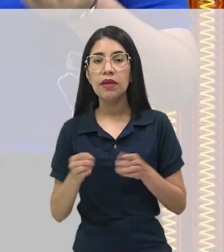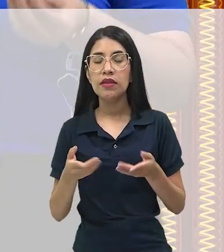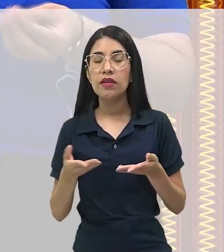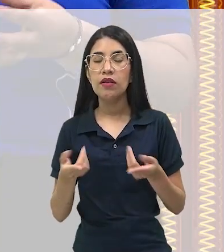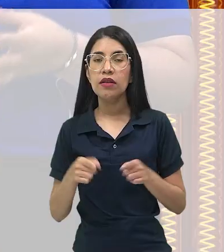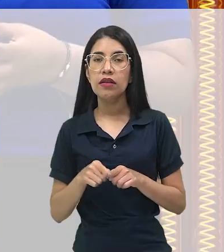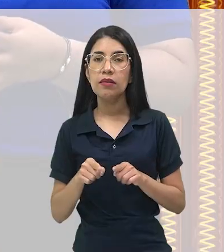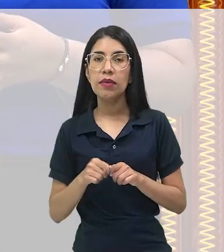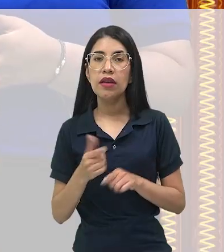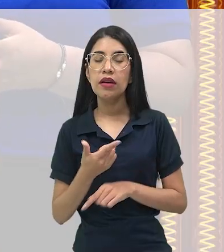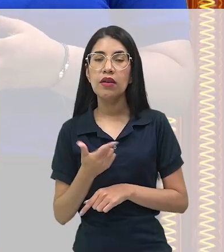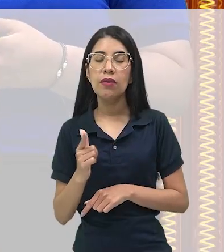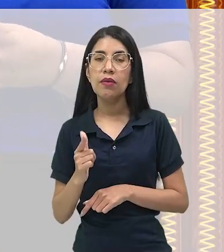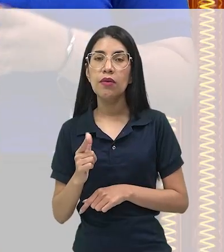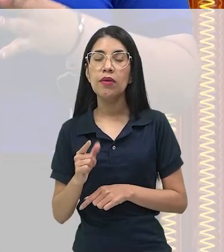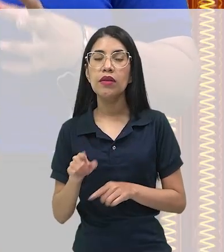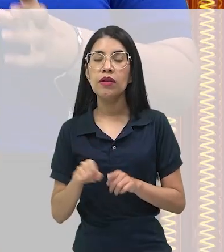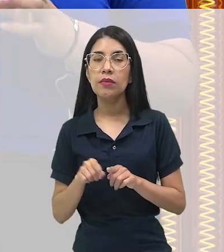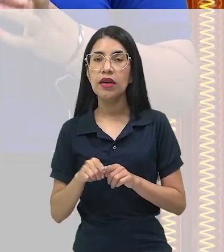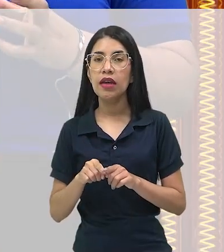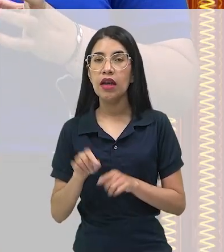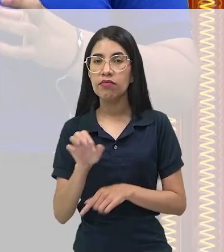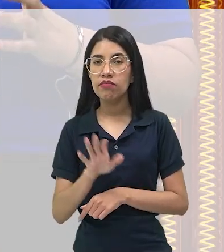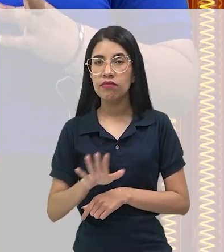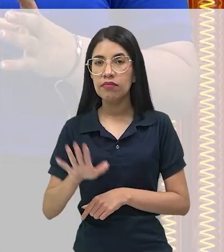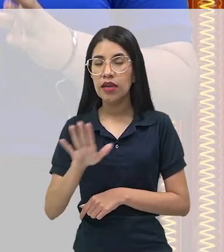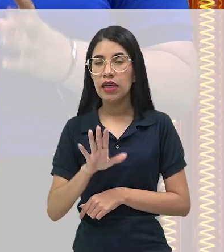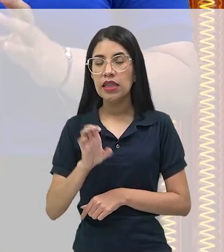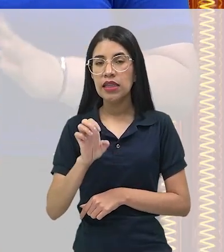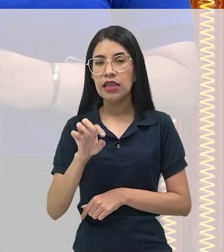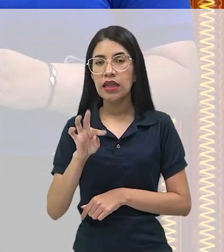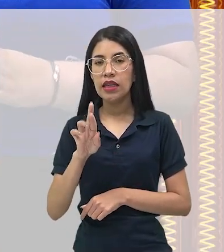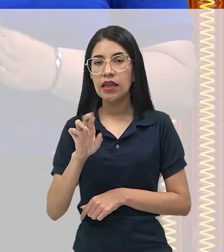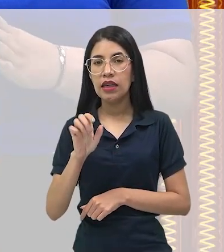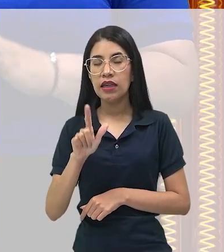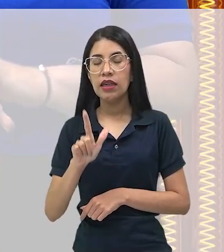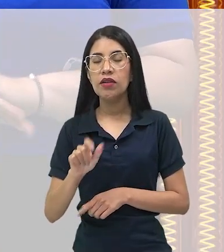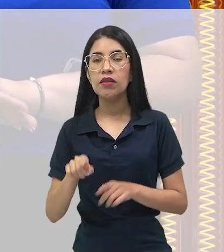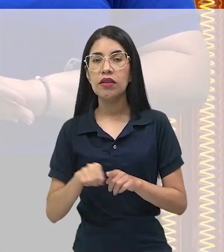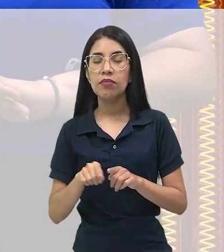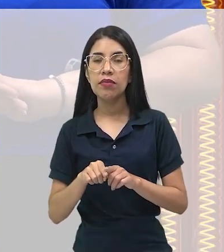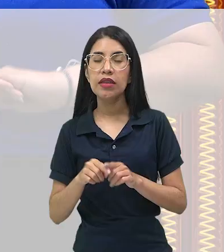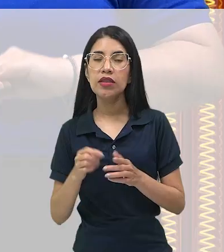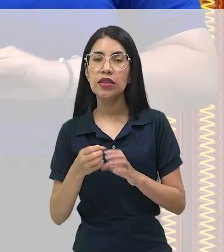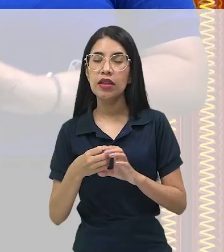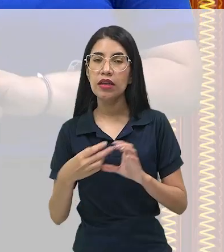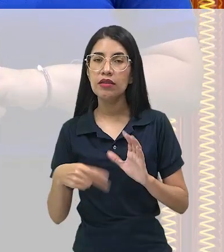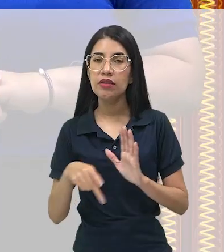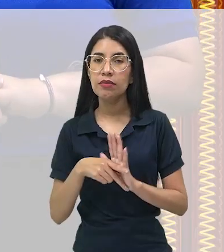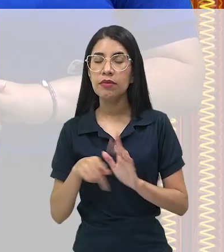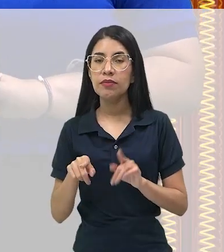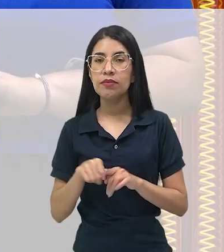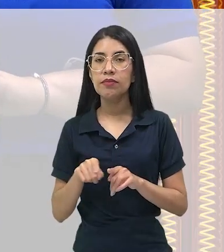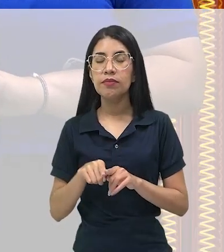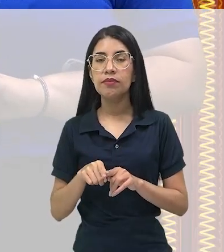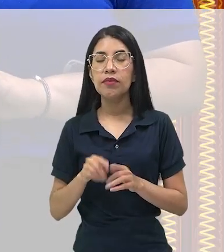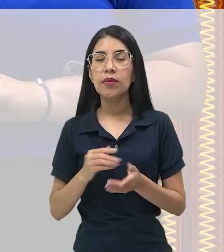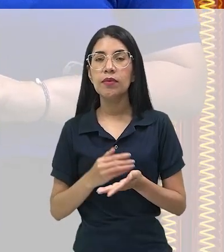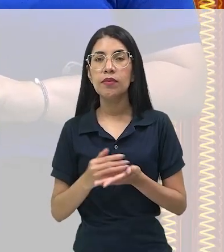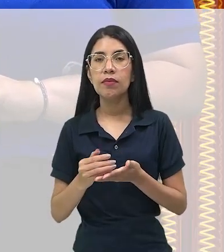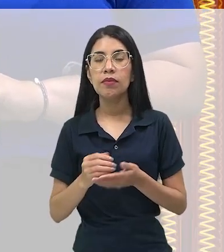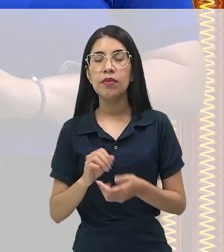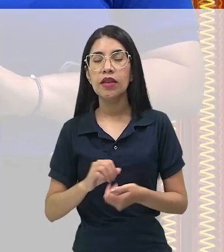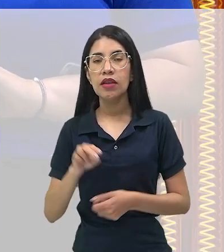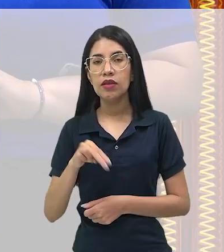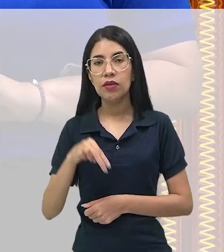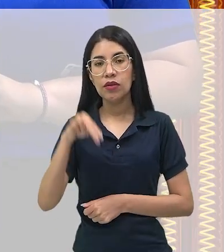as colônias central, porque elas tinham características particulares que a gente vai já verificar. Iniciando pelas colônias do